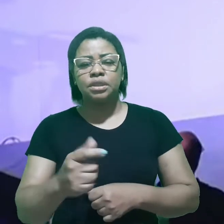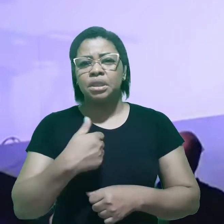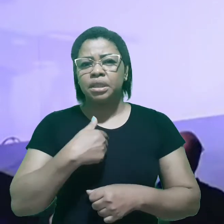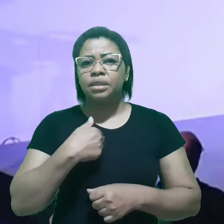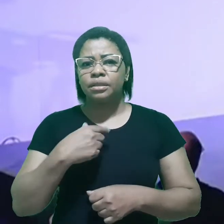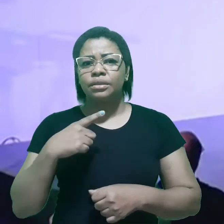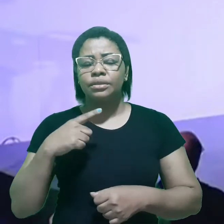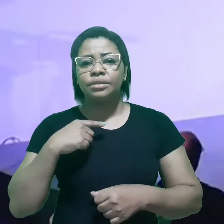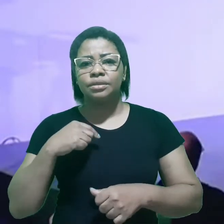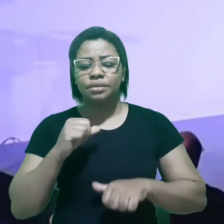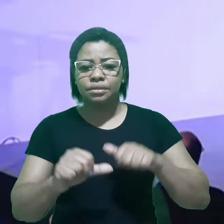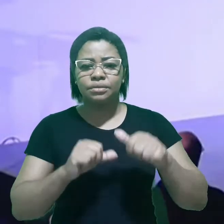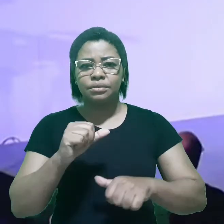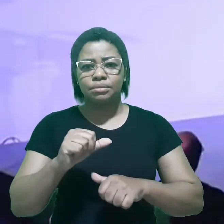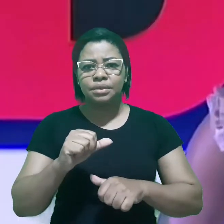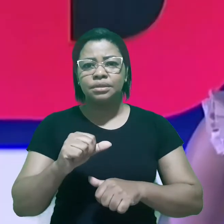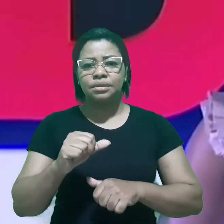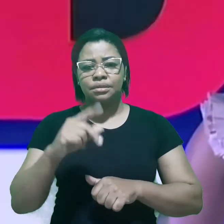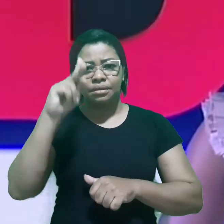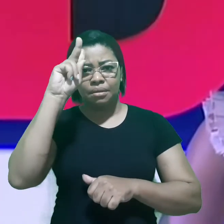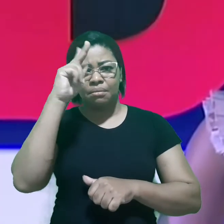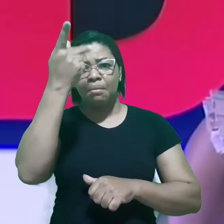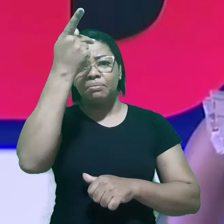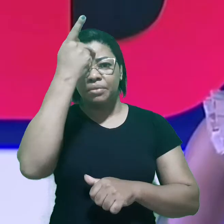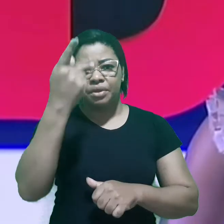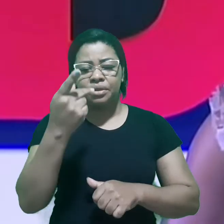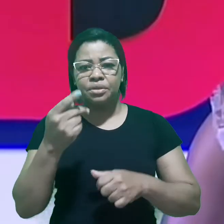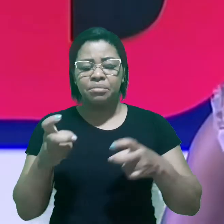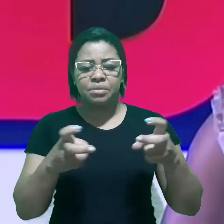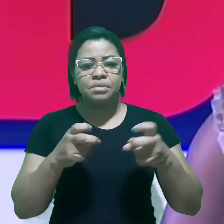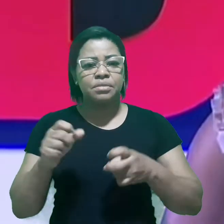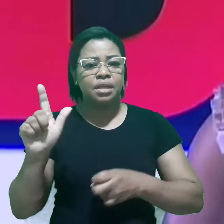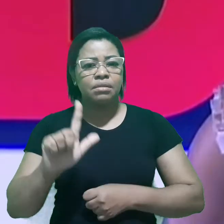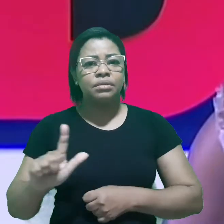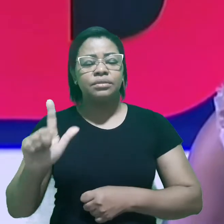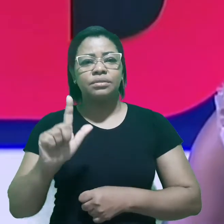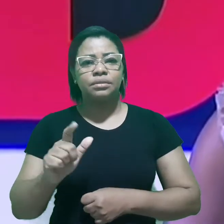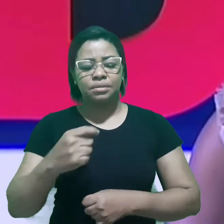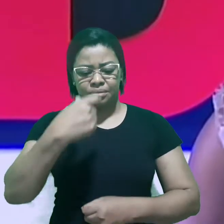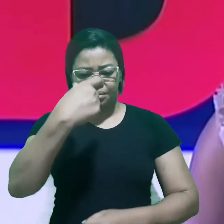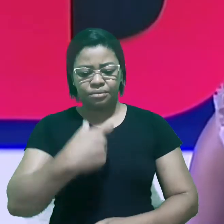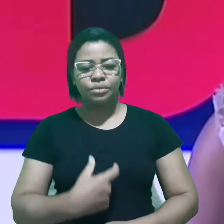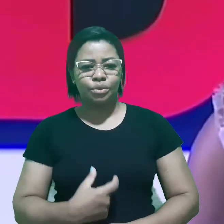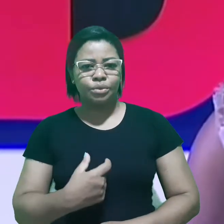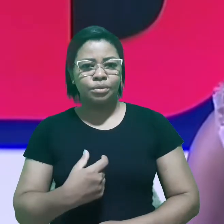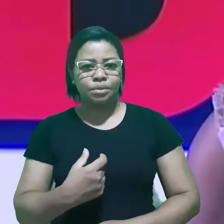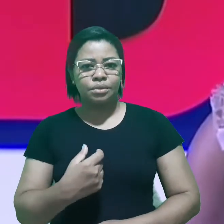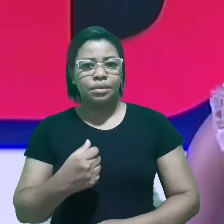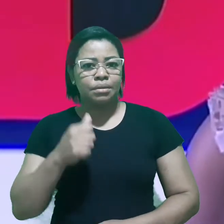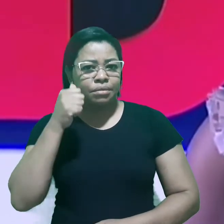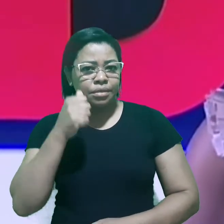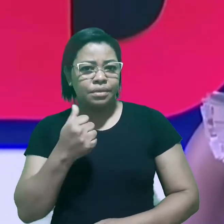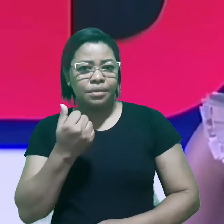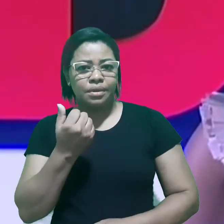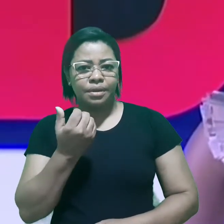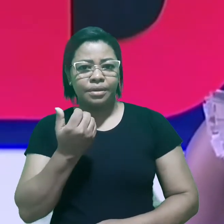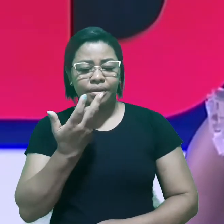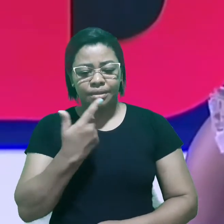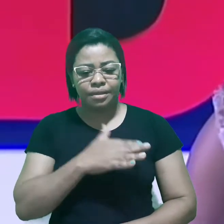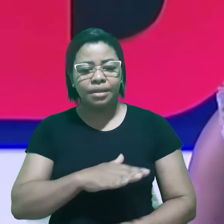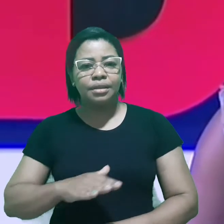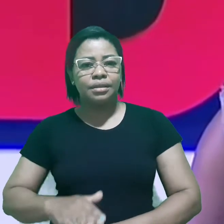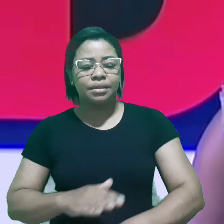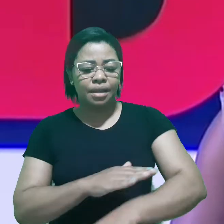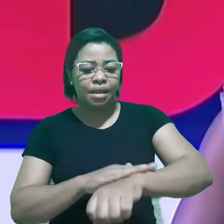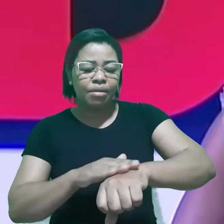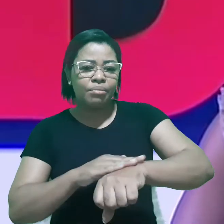da literatura. Percebi que pessoas como eu, meninas com a pele cor de chocolate, cujos cabelos crespos não podiam